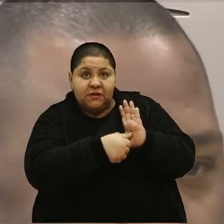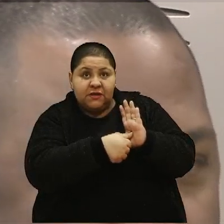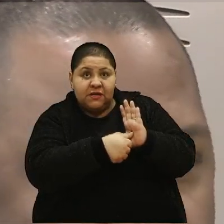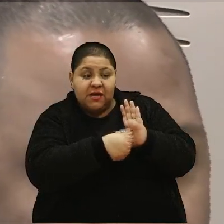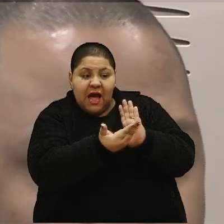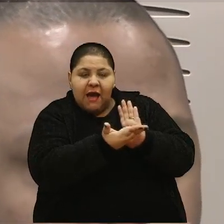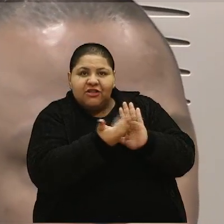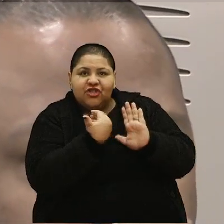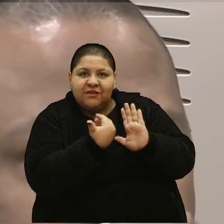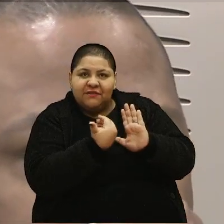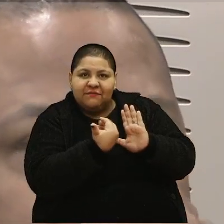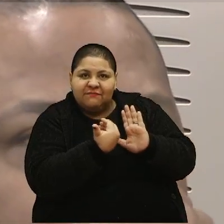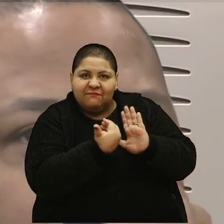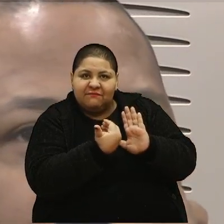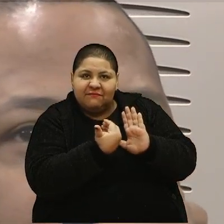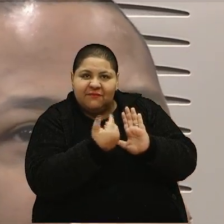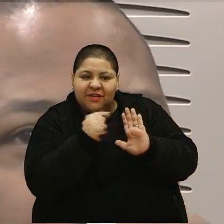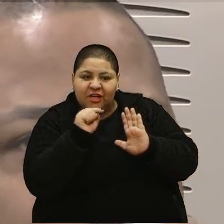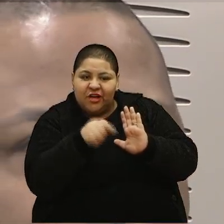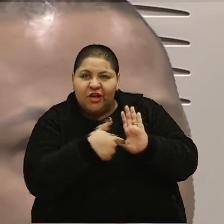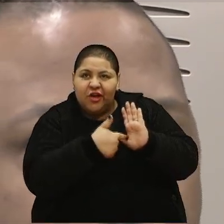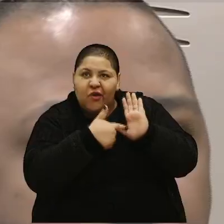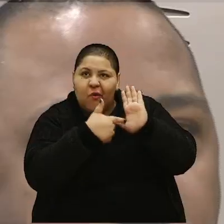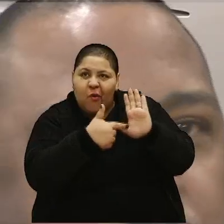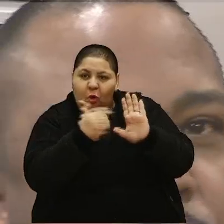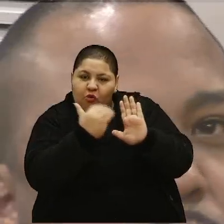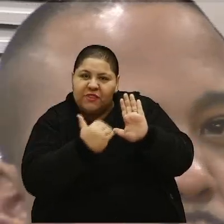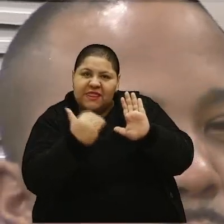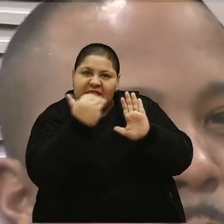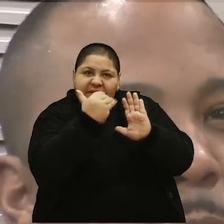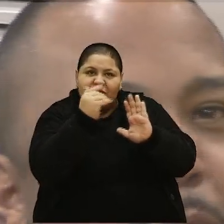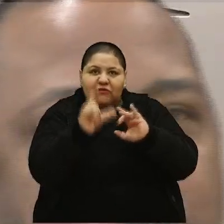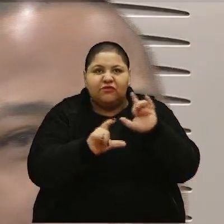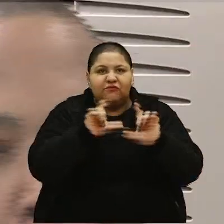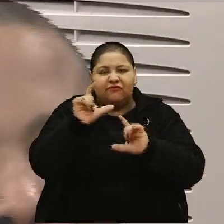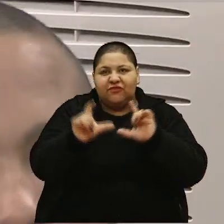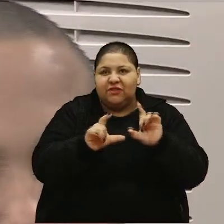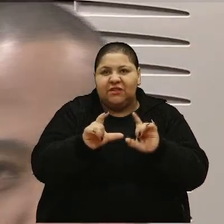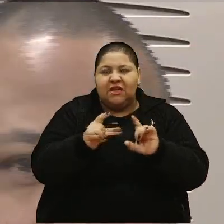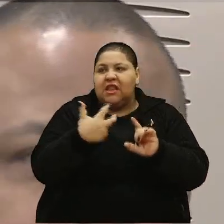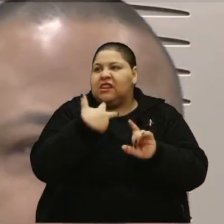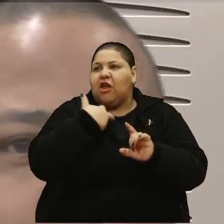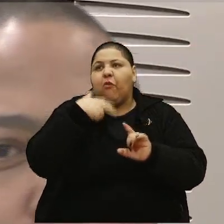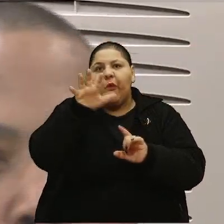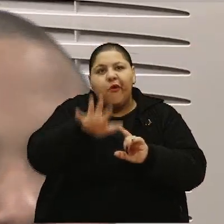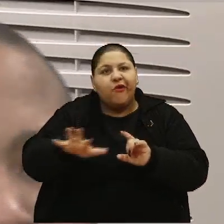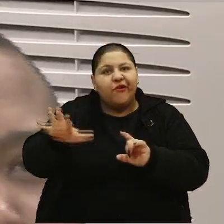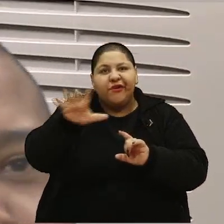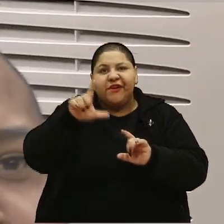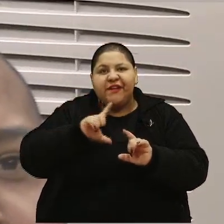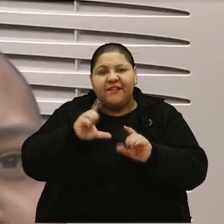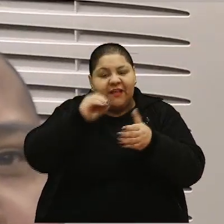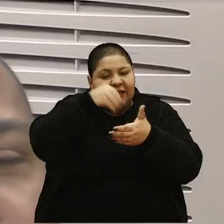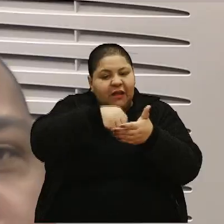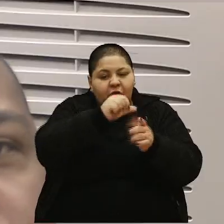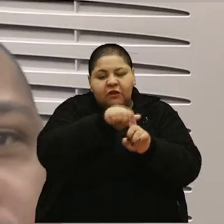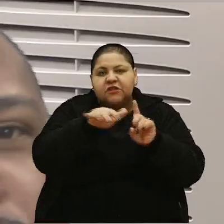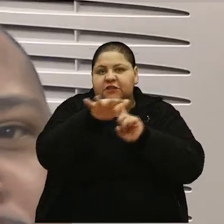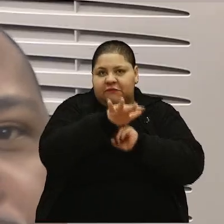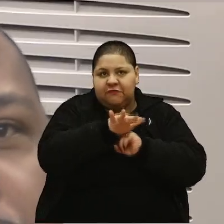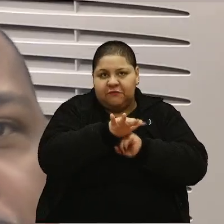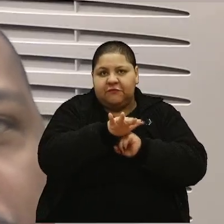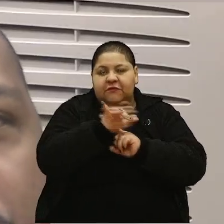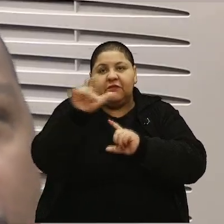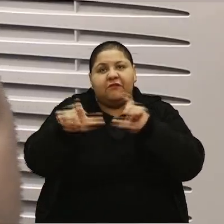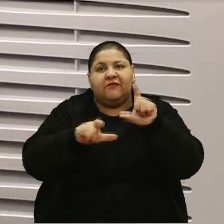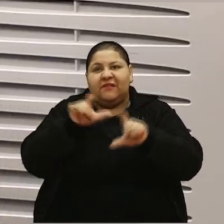Né? Isso mostra o nível de pessoas, né? Não dá para generalizar, que existe na nossa sociedade. As